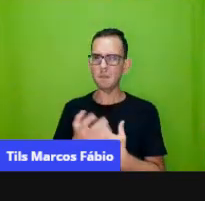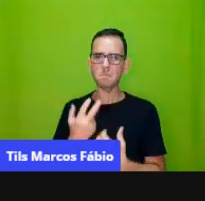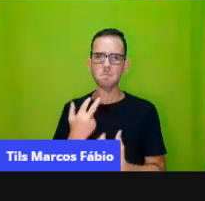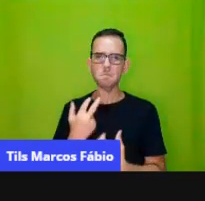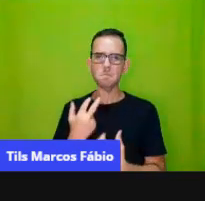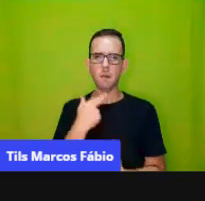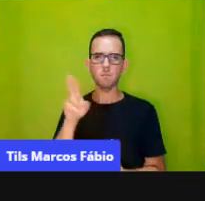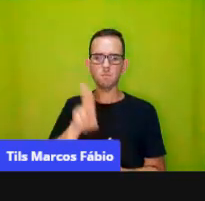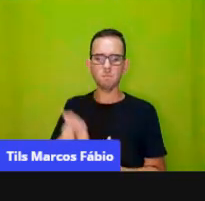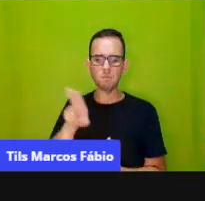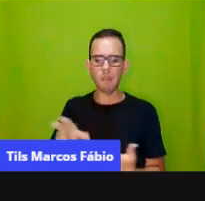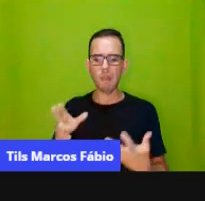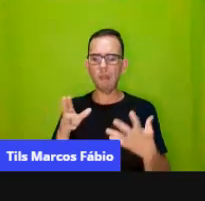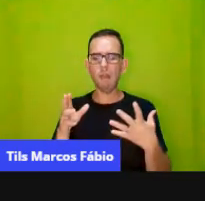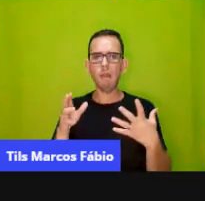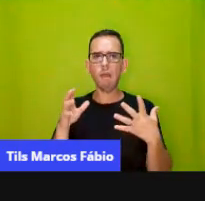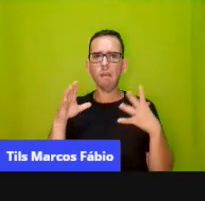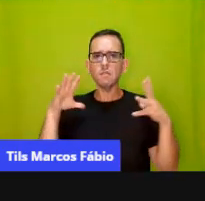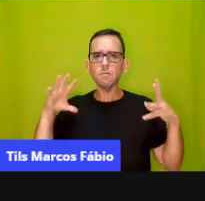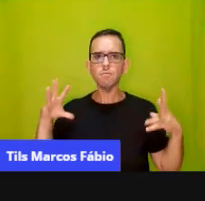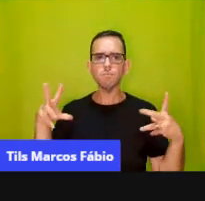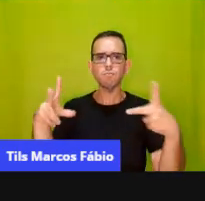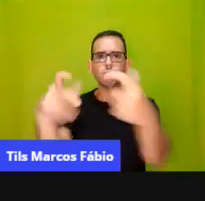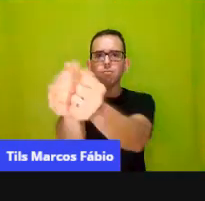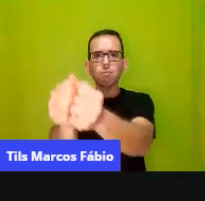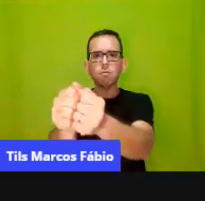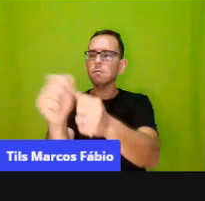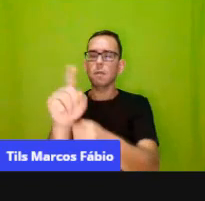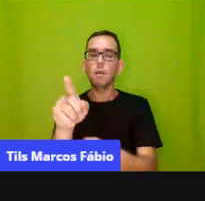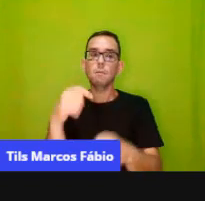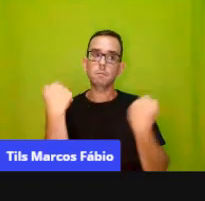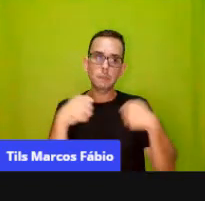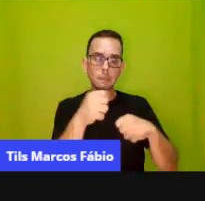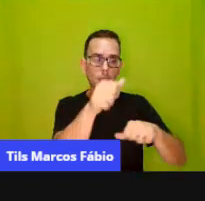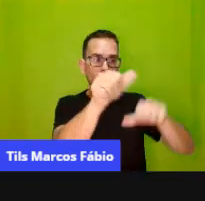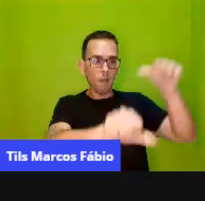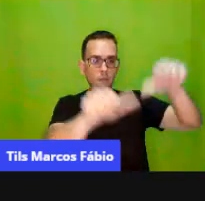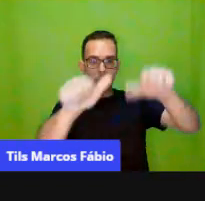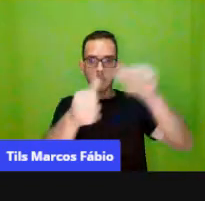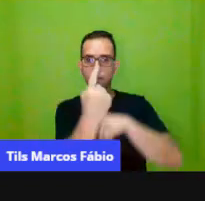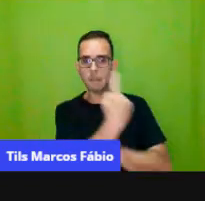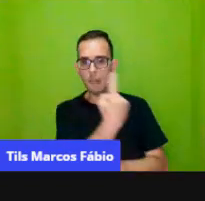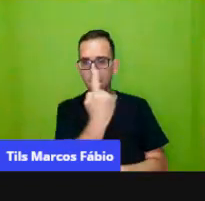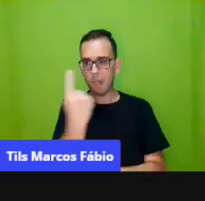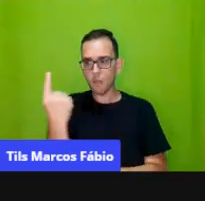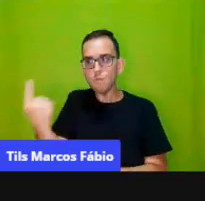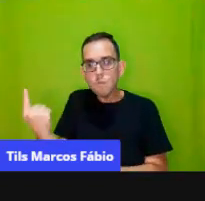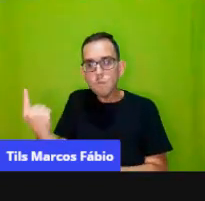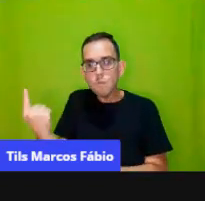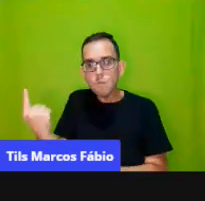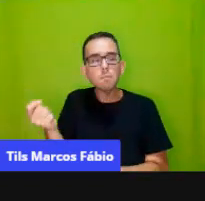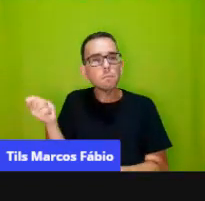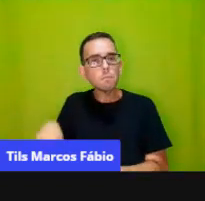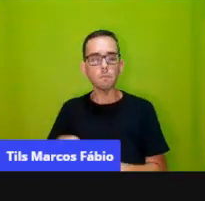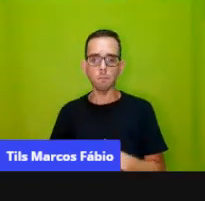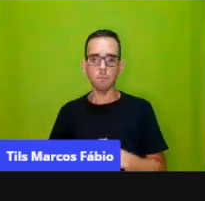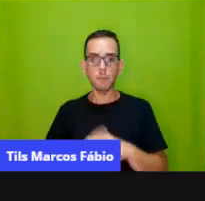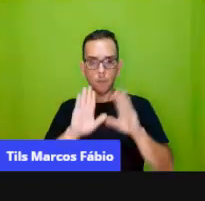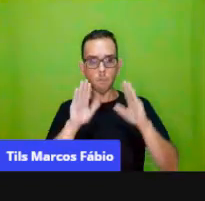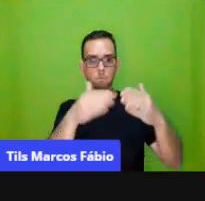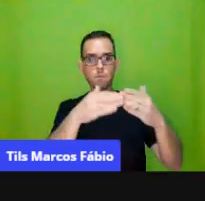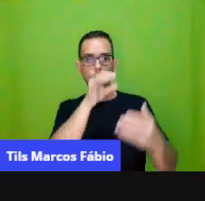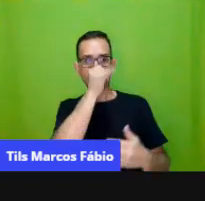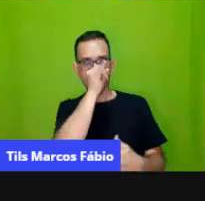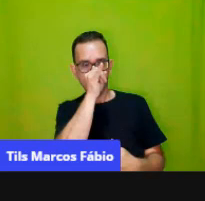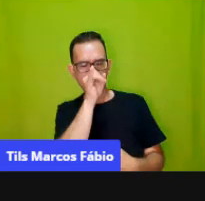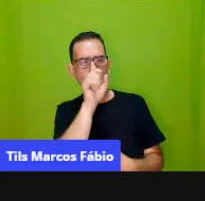parâmetro todas as espécies. Tem que ter individualização, tem que ser espécie específico. Então, para um porco, o que